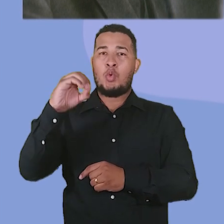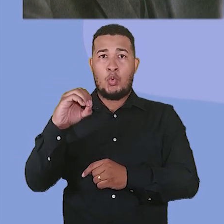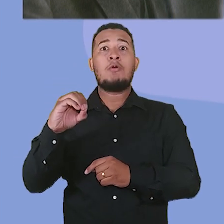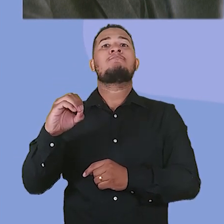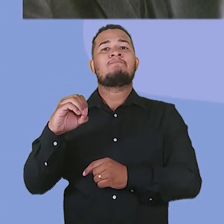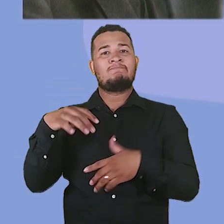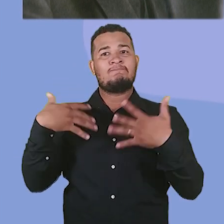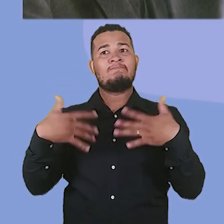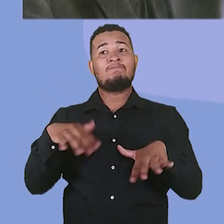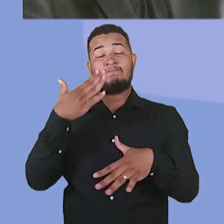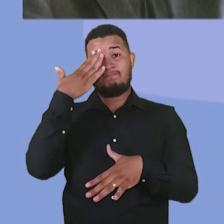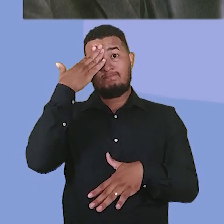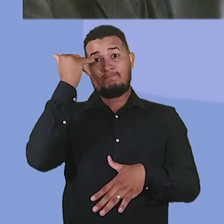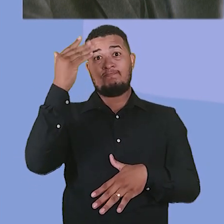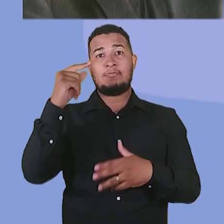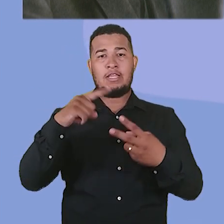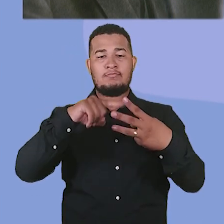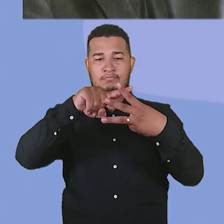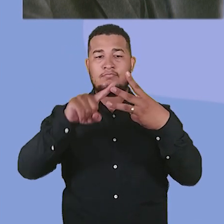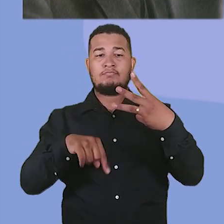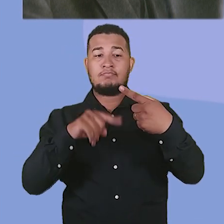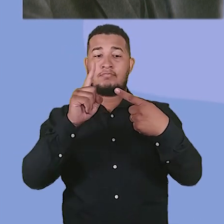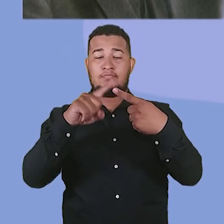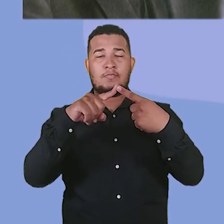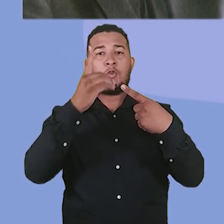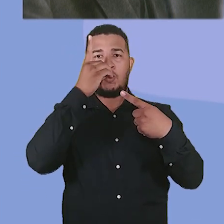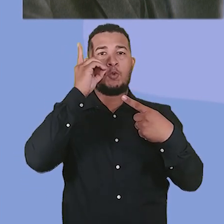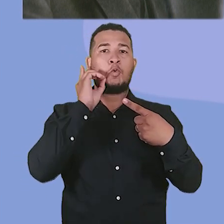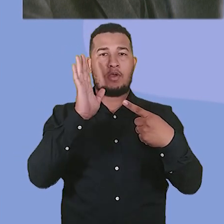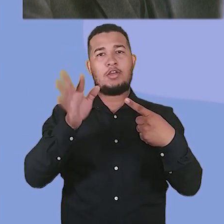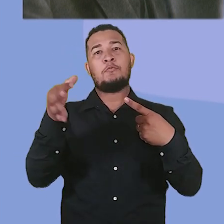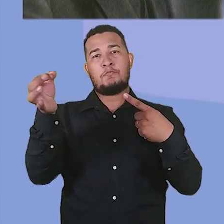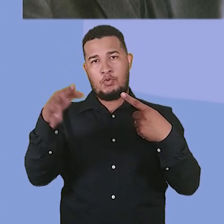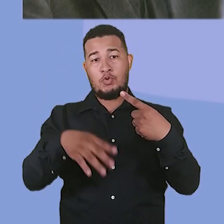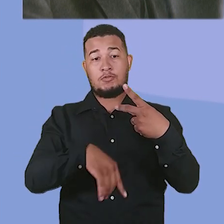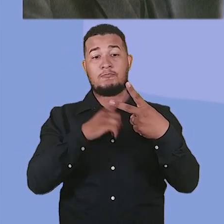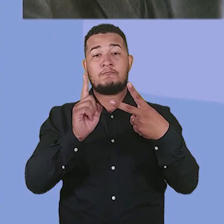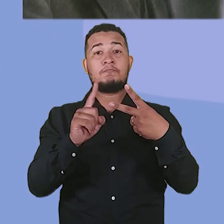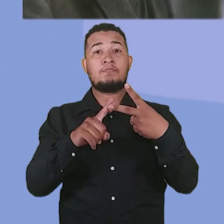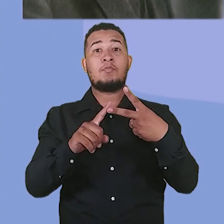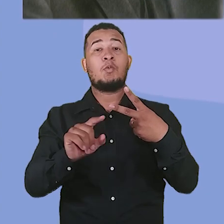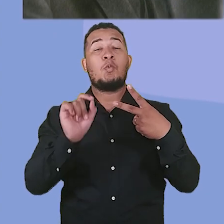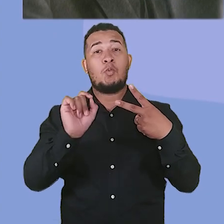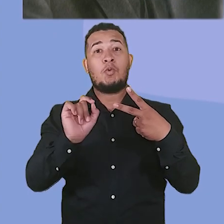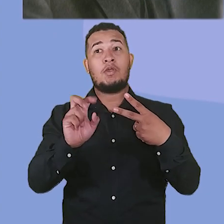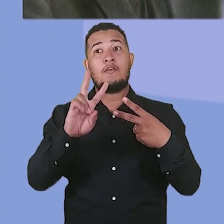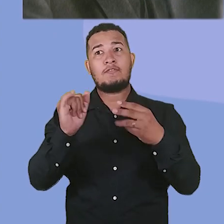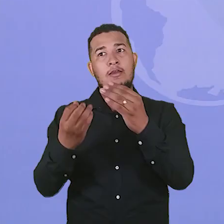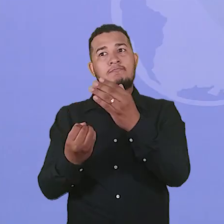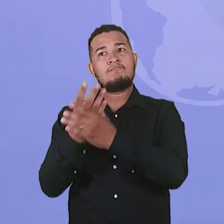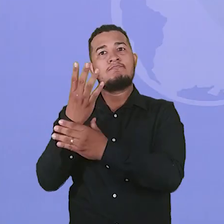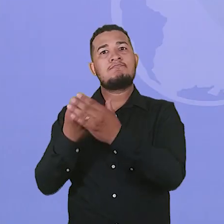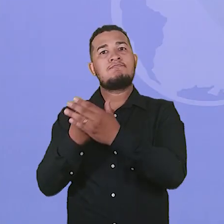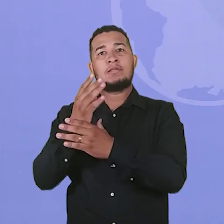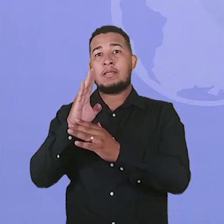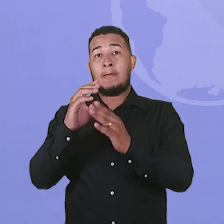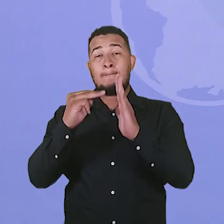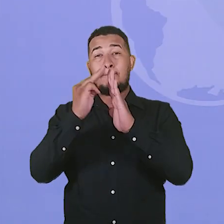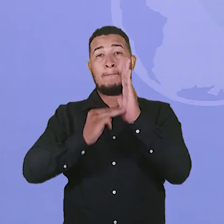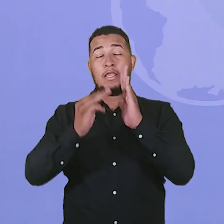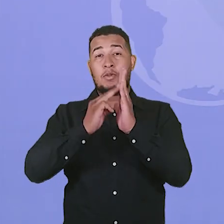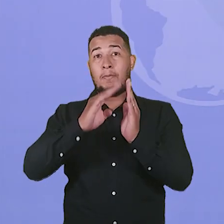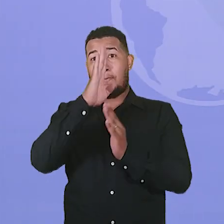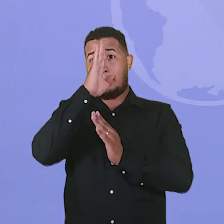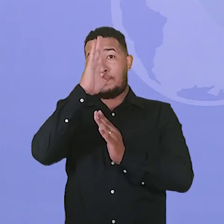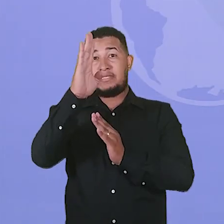que são os três autores que nós estamos vendo aqui, né? Primeiro já vemos Durkheim, agora estamos vendo o segundo, né? Que vão criar os